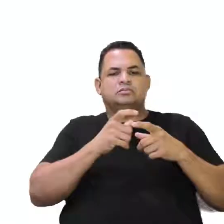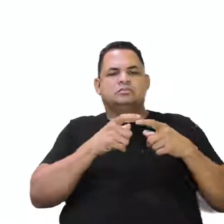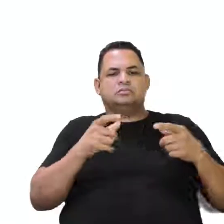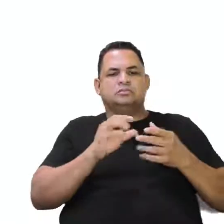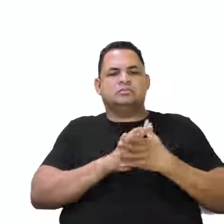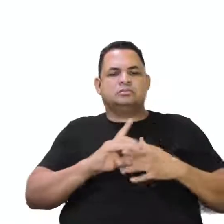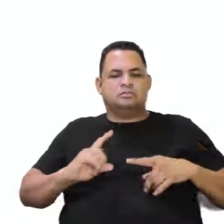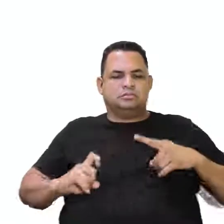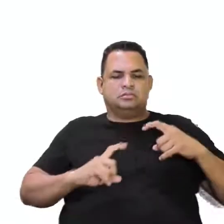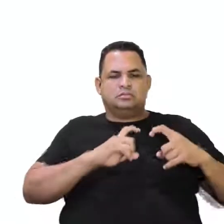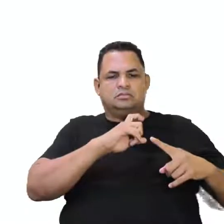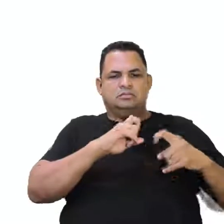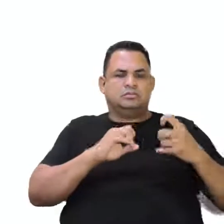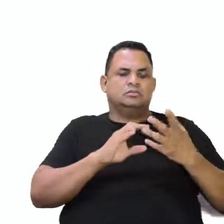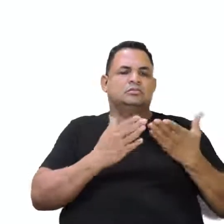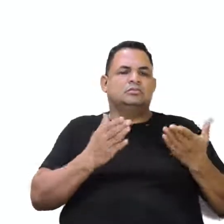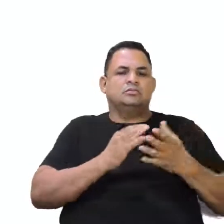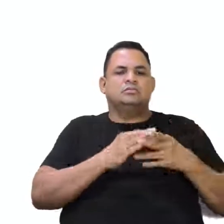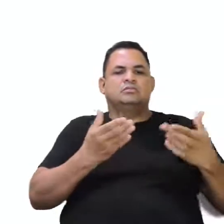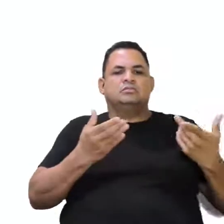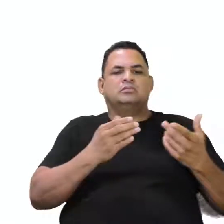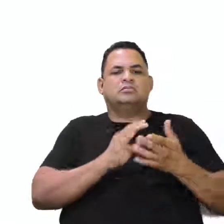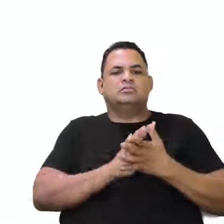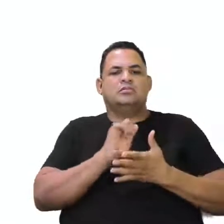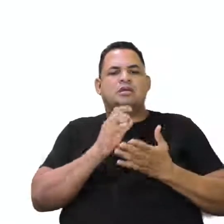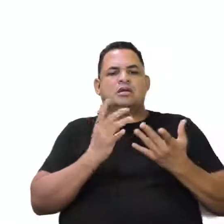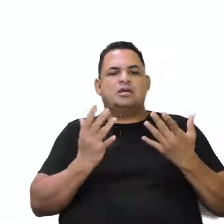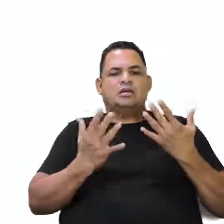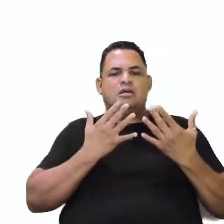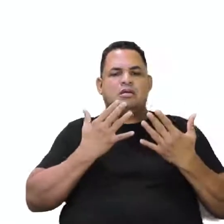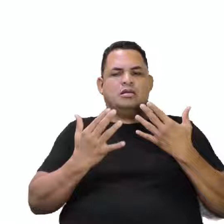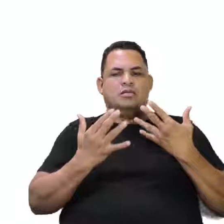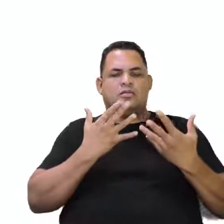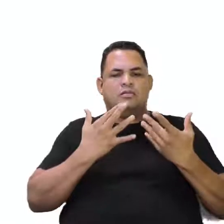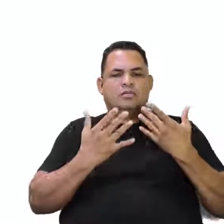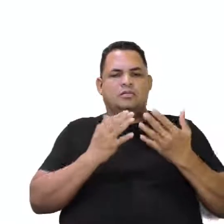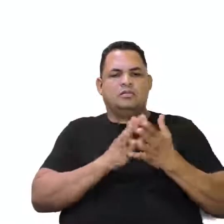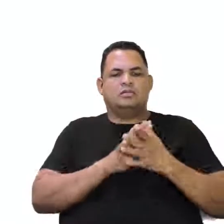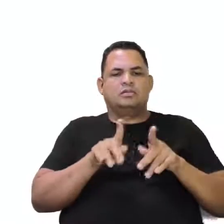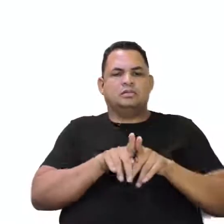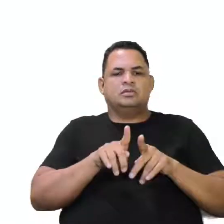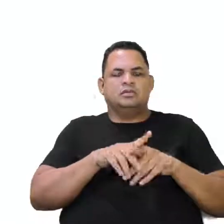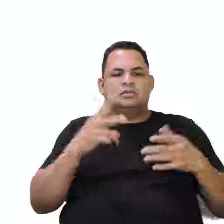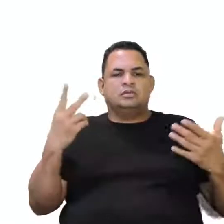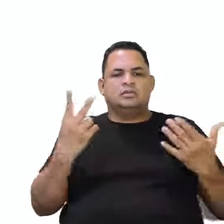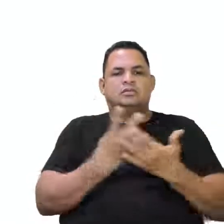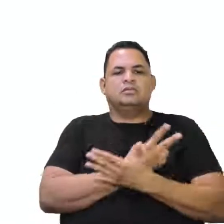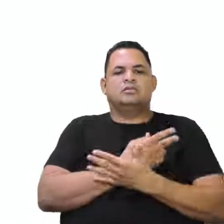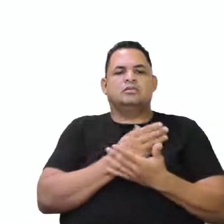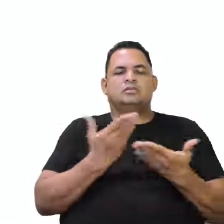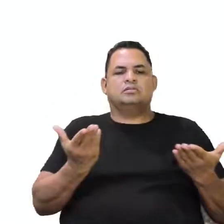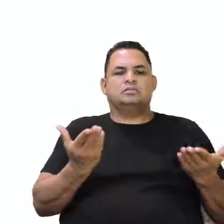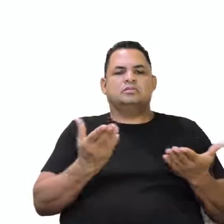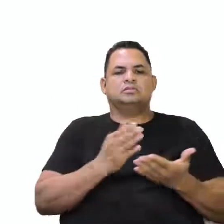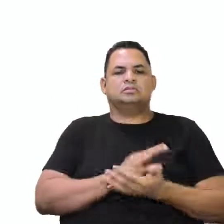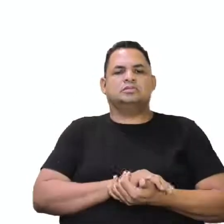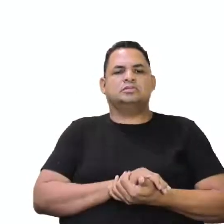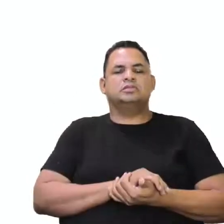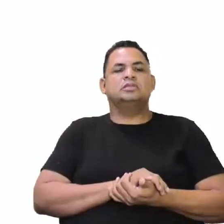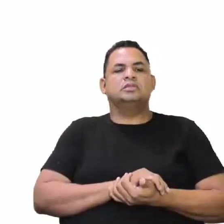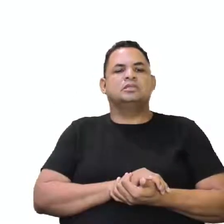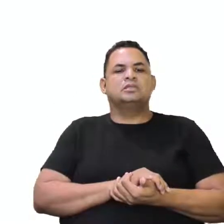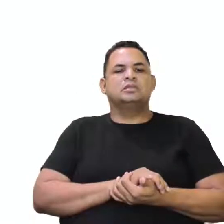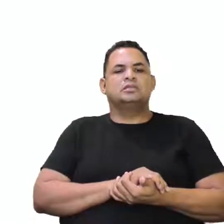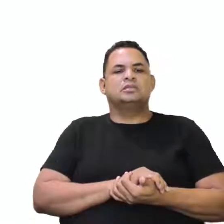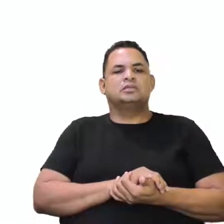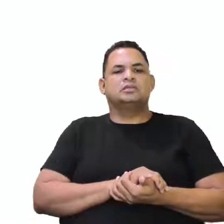de bactérias, proliferação de algas unicelulares, e vai acontecer o quê? Aquele efeito que a gente falou na última